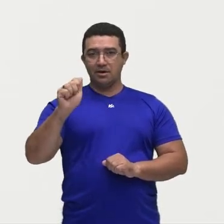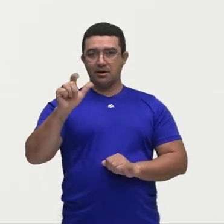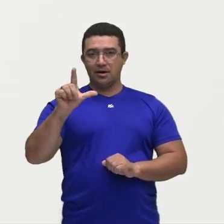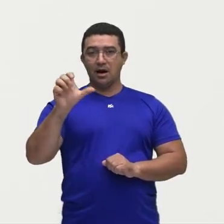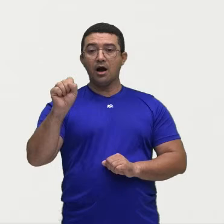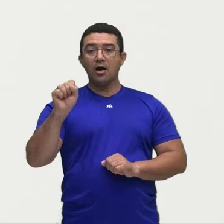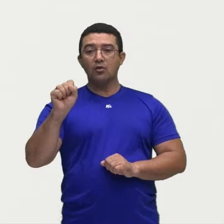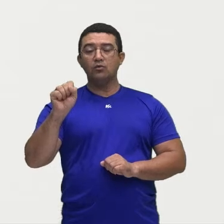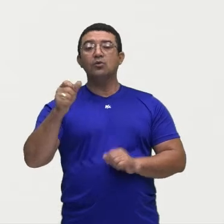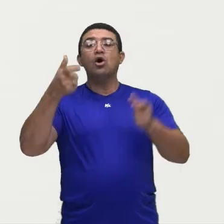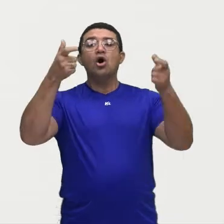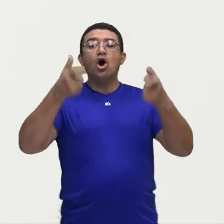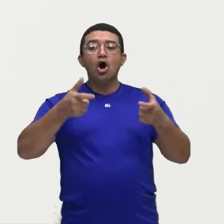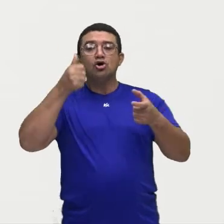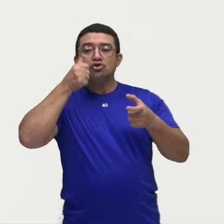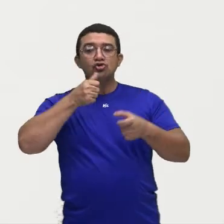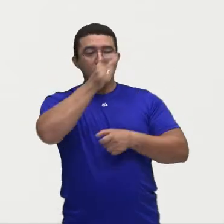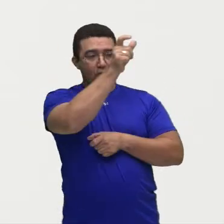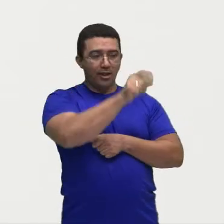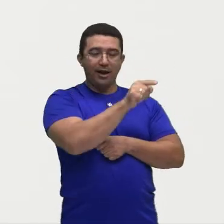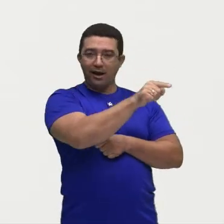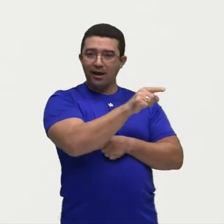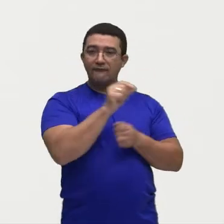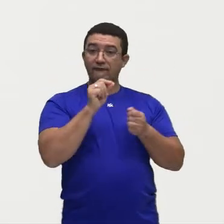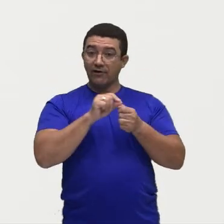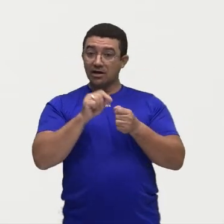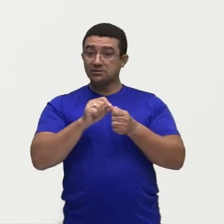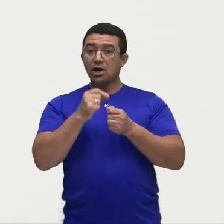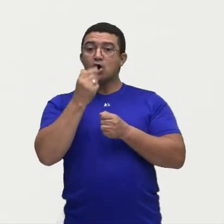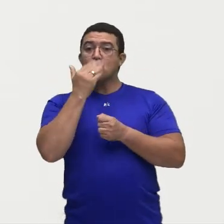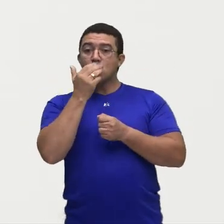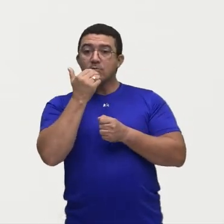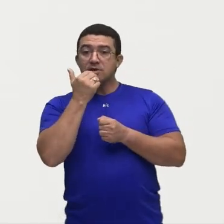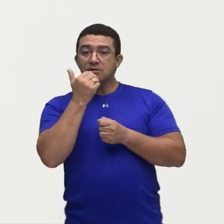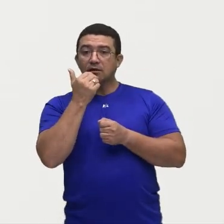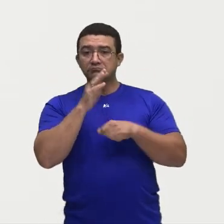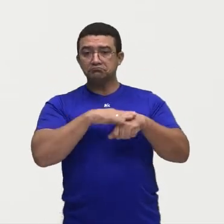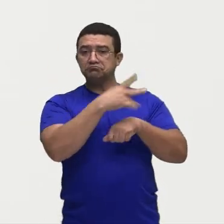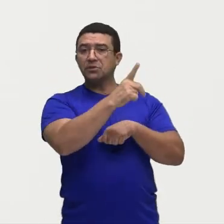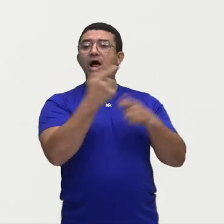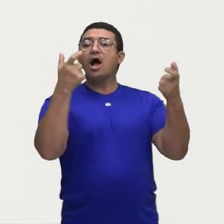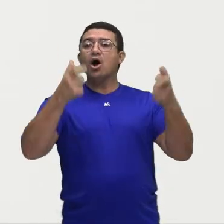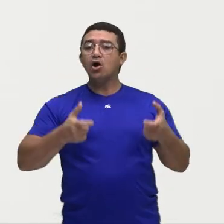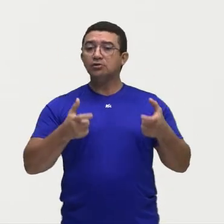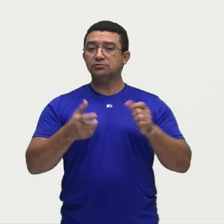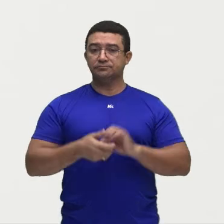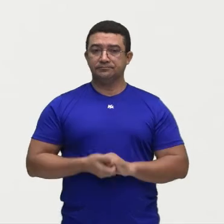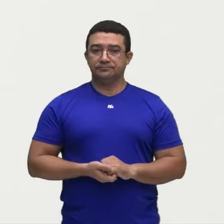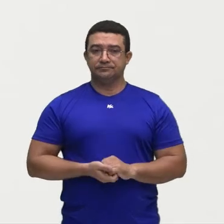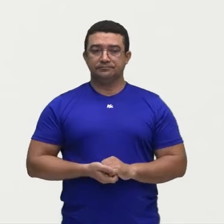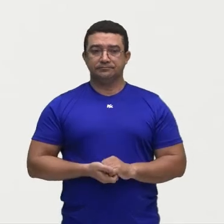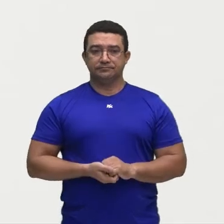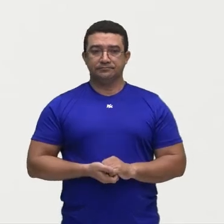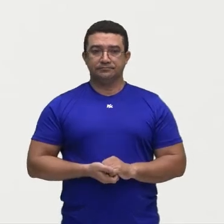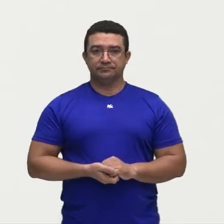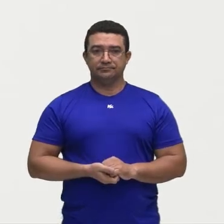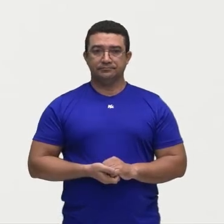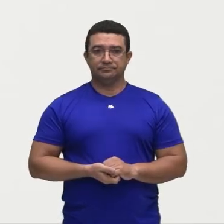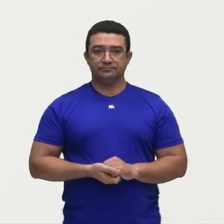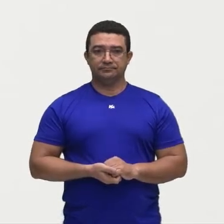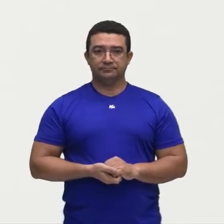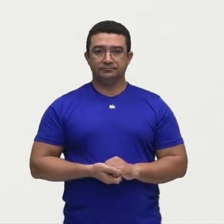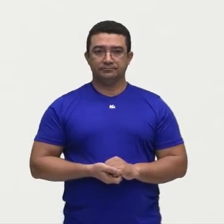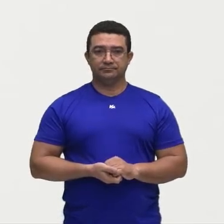ela faz as refeições dela? Her meals. Então, qual é o local que vai aparecer para a gente na